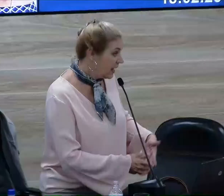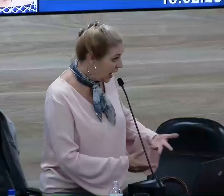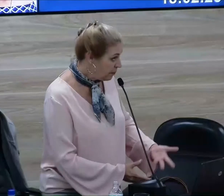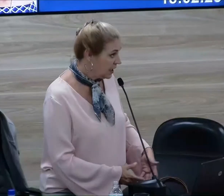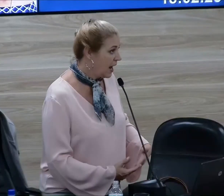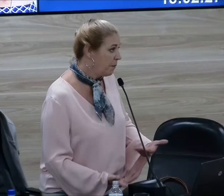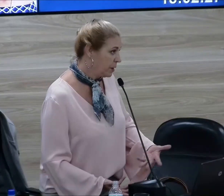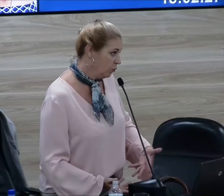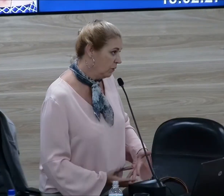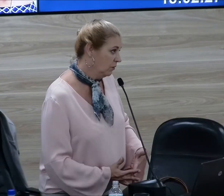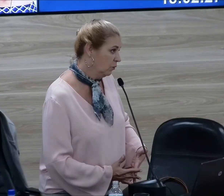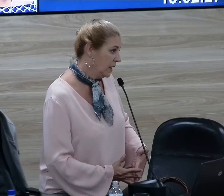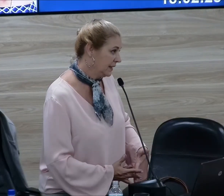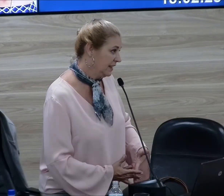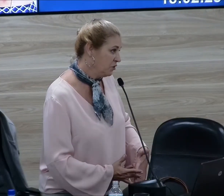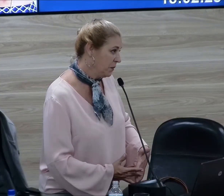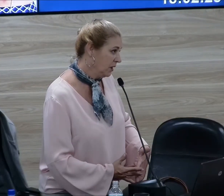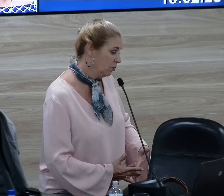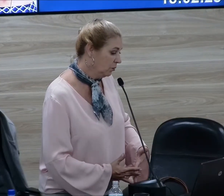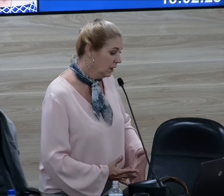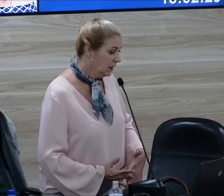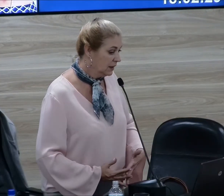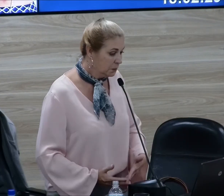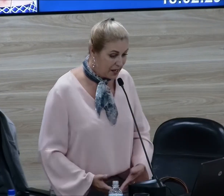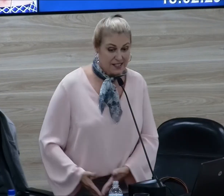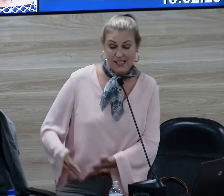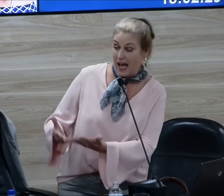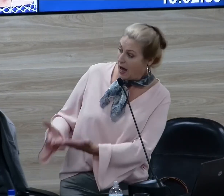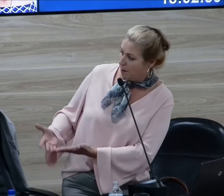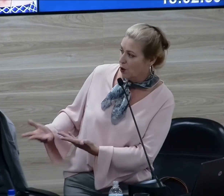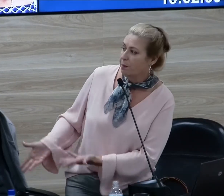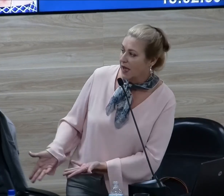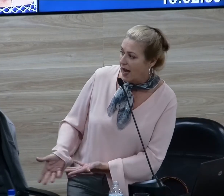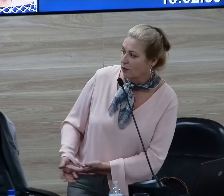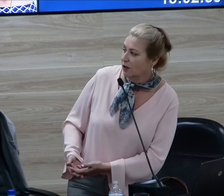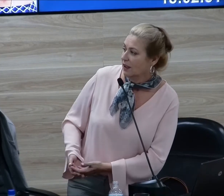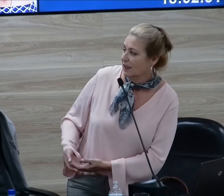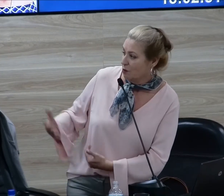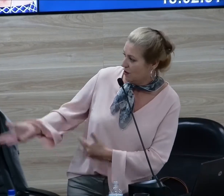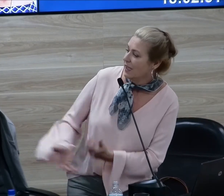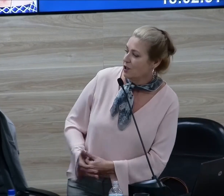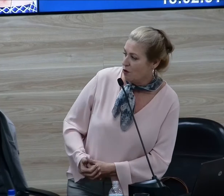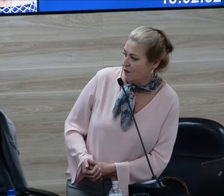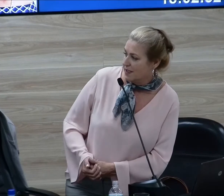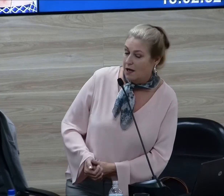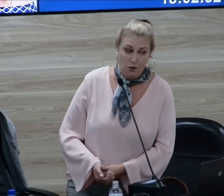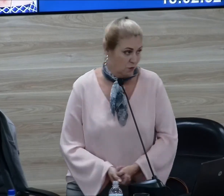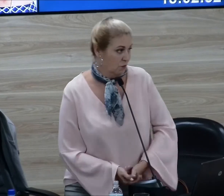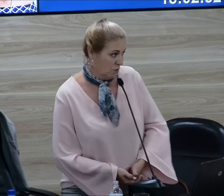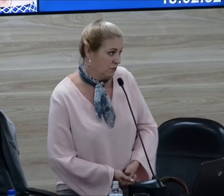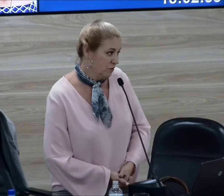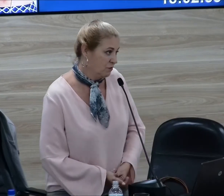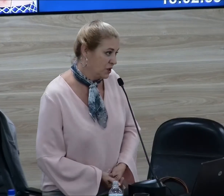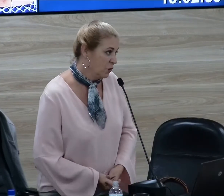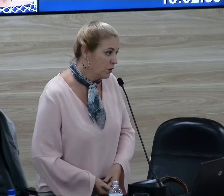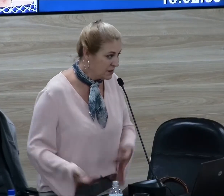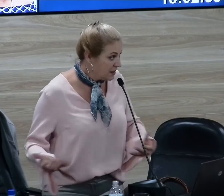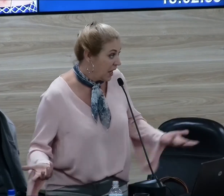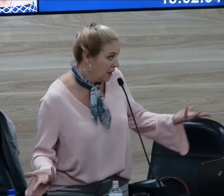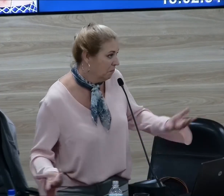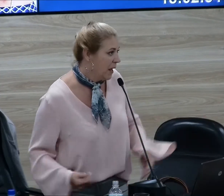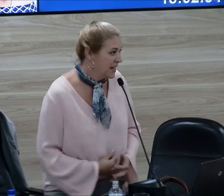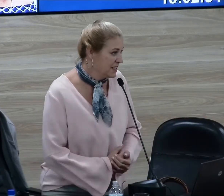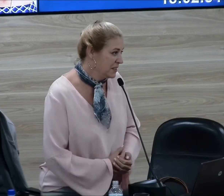possa caminhar para um atendimento mais apropriado. Então, gostaria de conversar com os